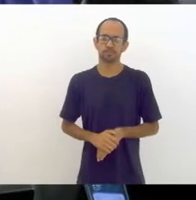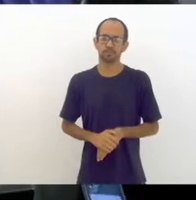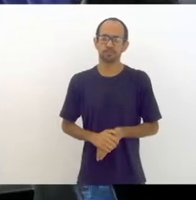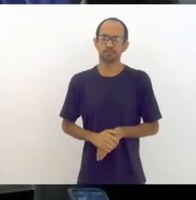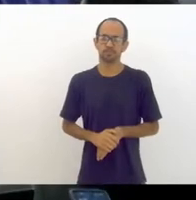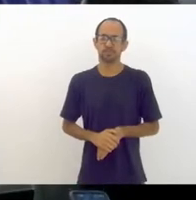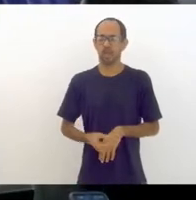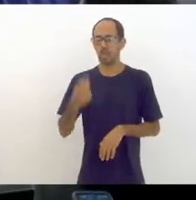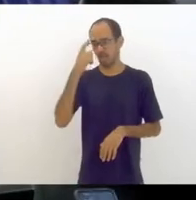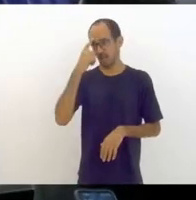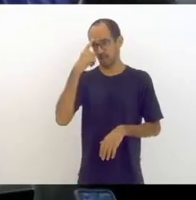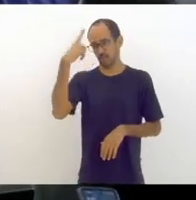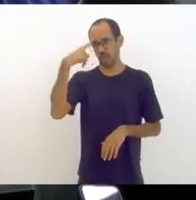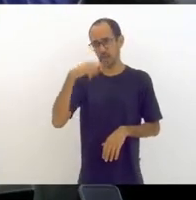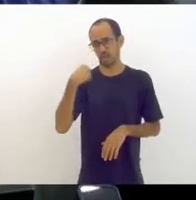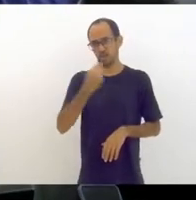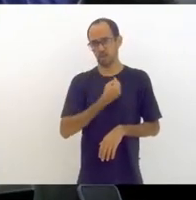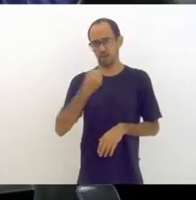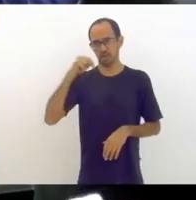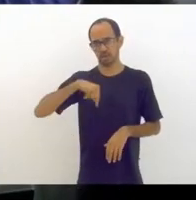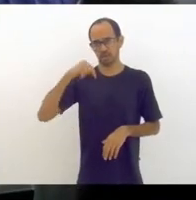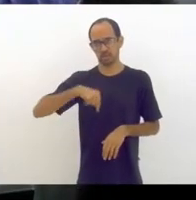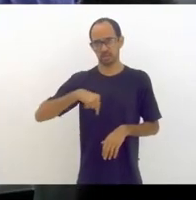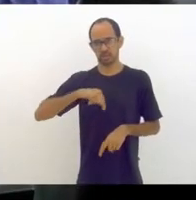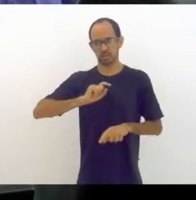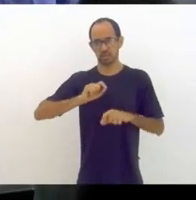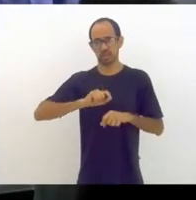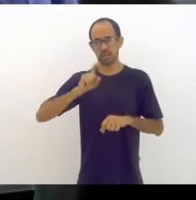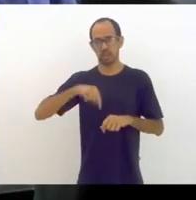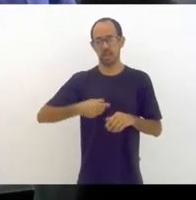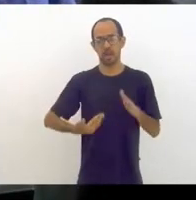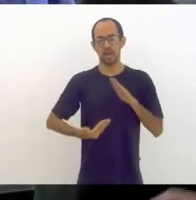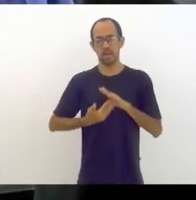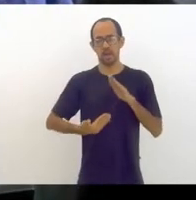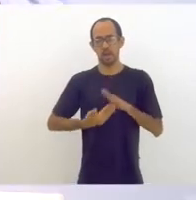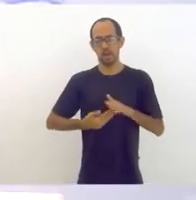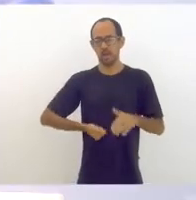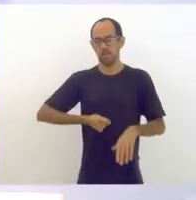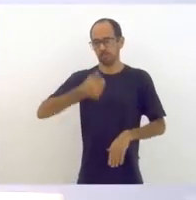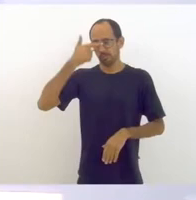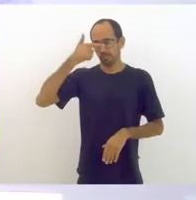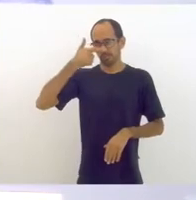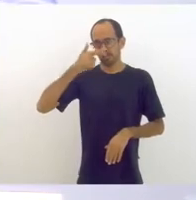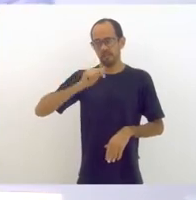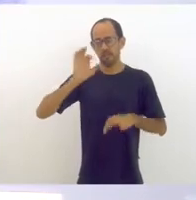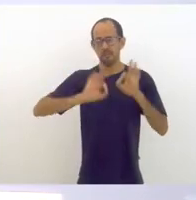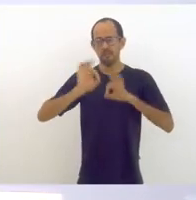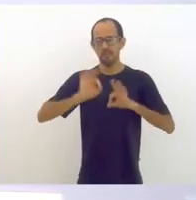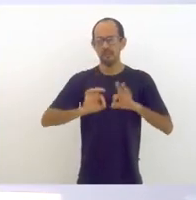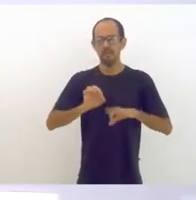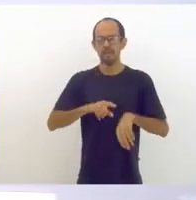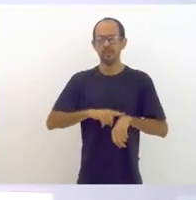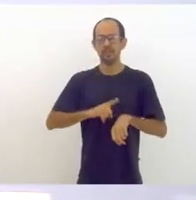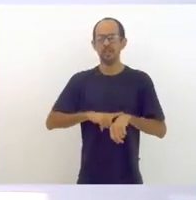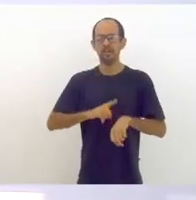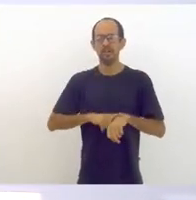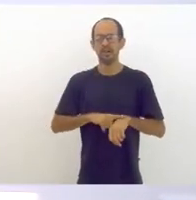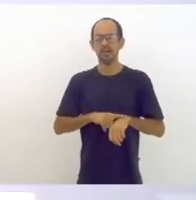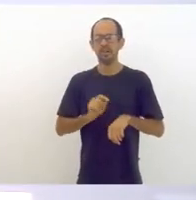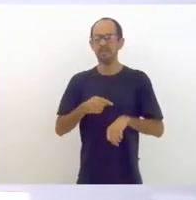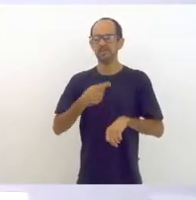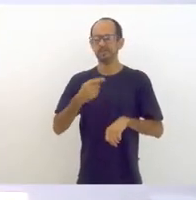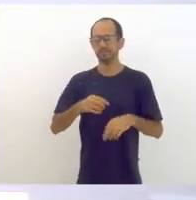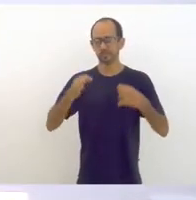A nossa ideia, o nosso teto aqui é meio-dia, né? Então, vamos organizar o tempo, a gente ser objetivo nas